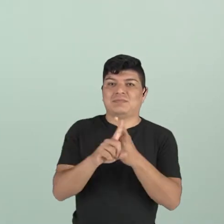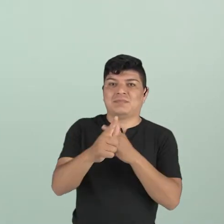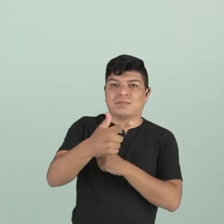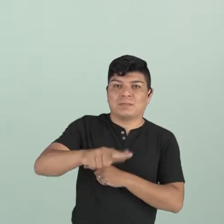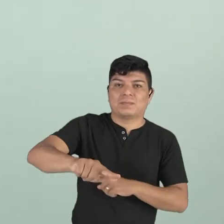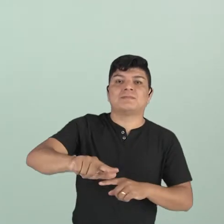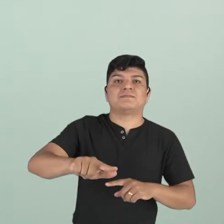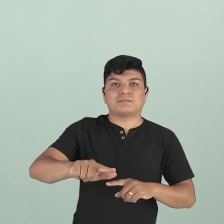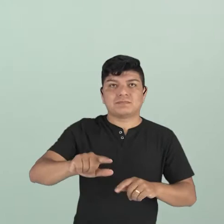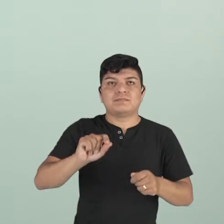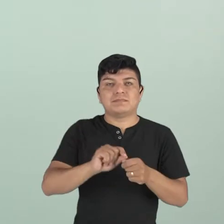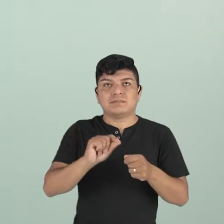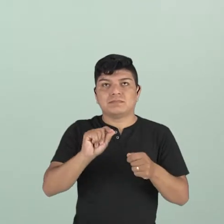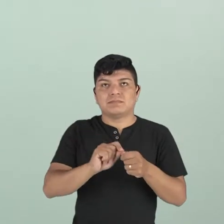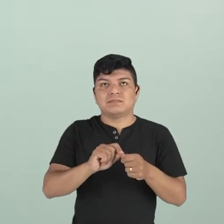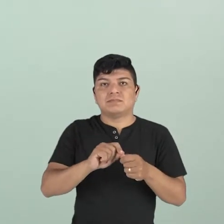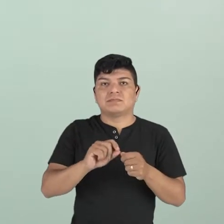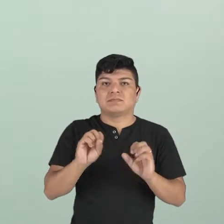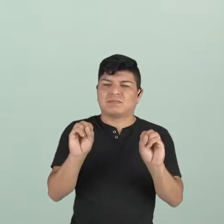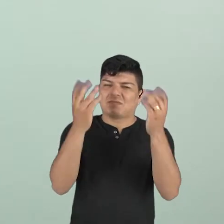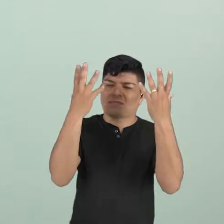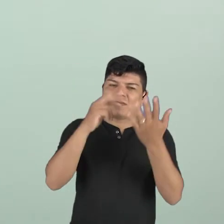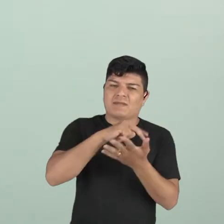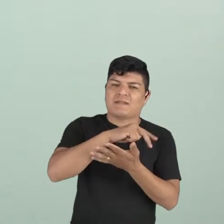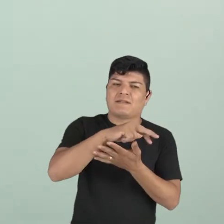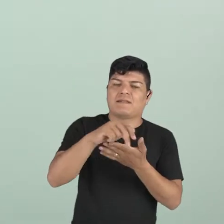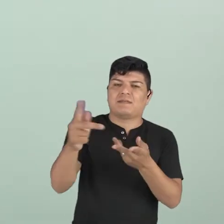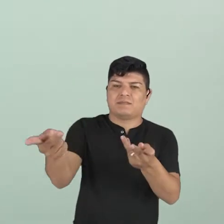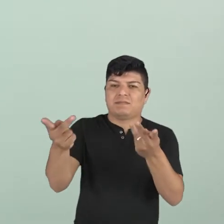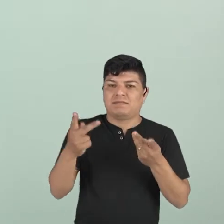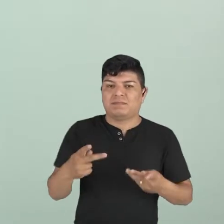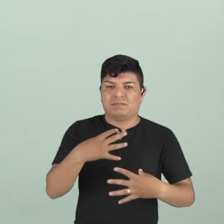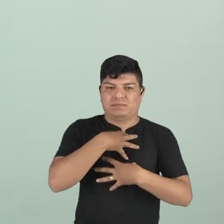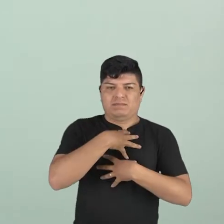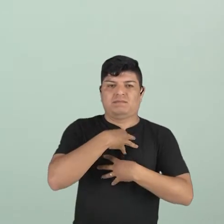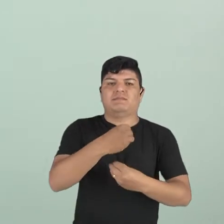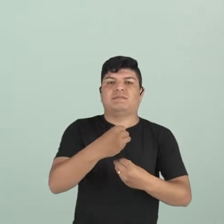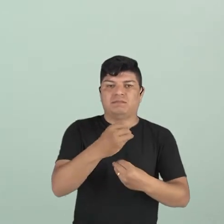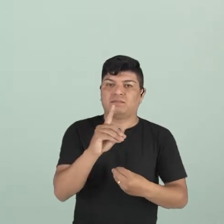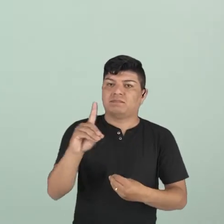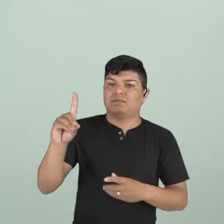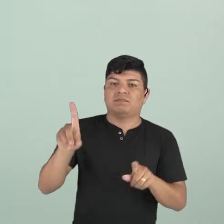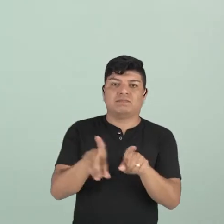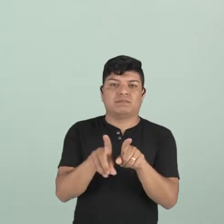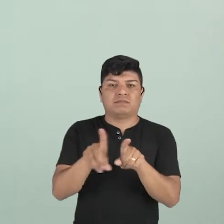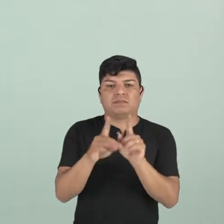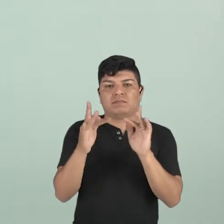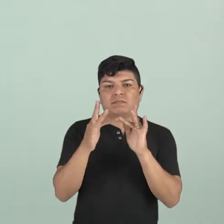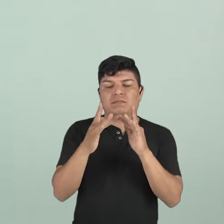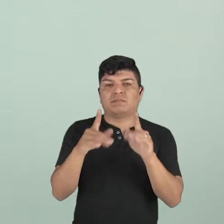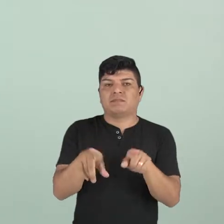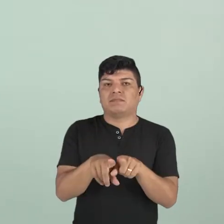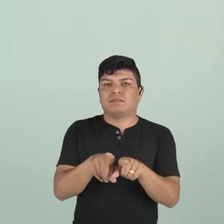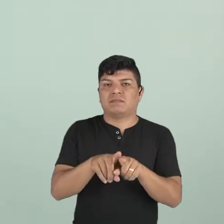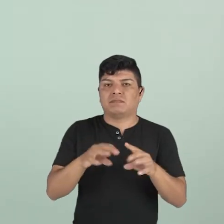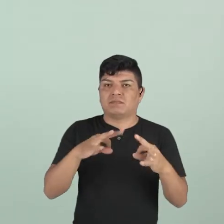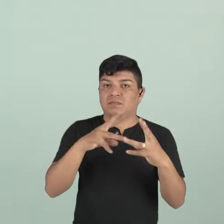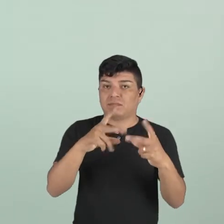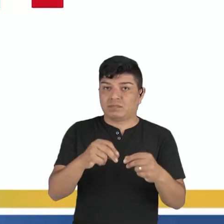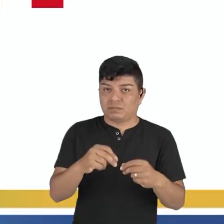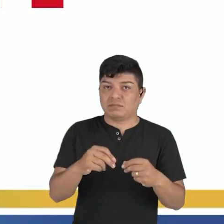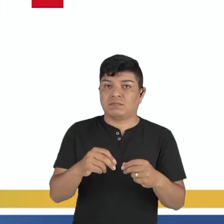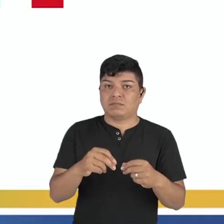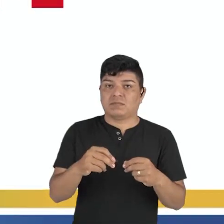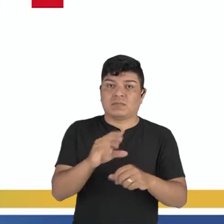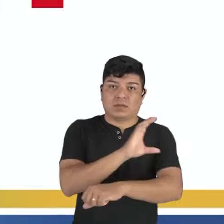né? Eles fazem diversas celebrações para receber essas almas, essas divindades, para ter contato com eles e tudo mais. E, dentro da